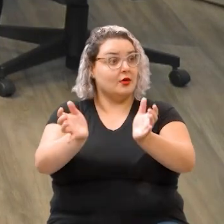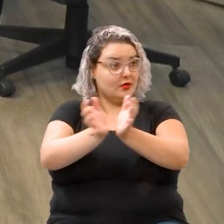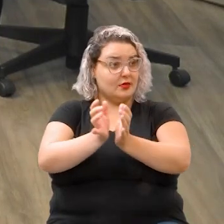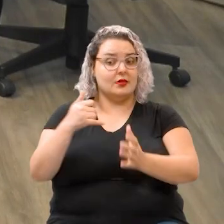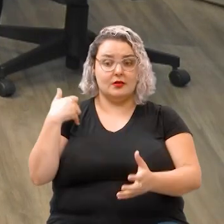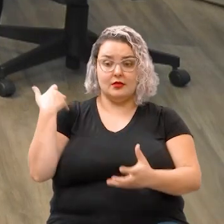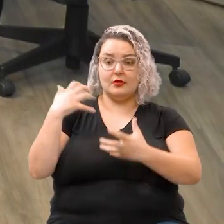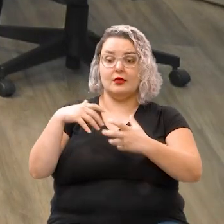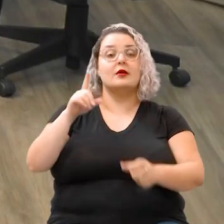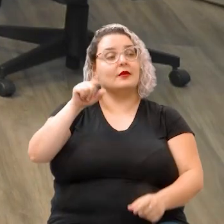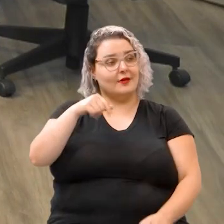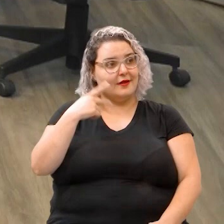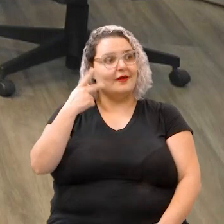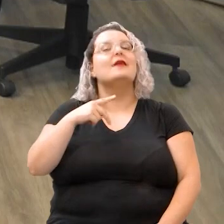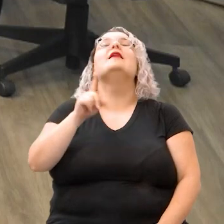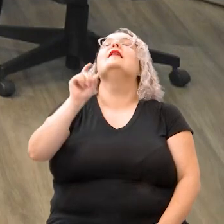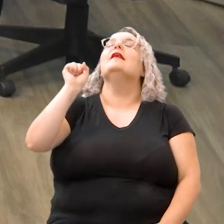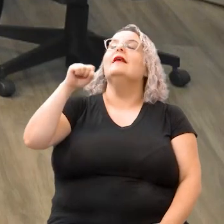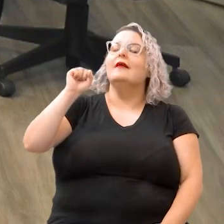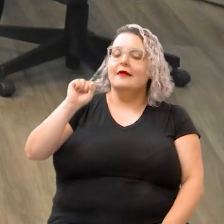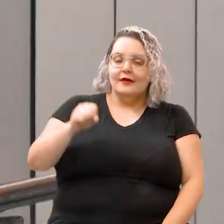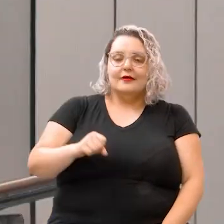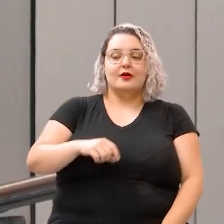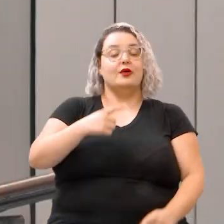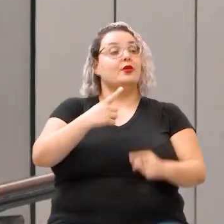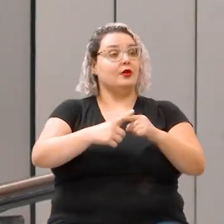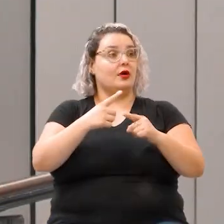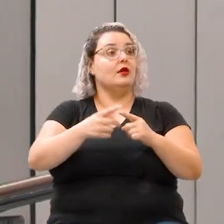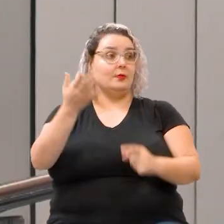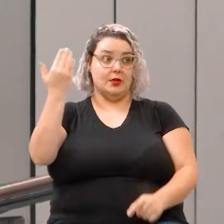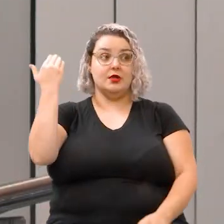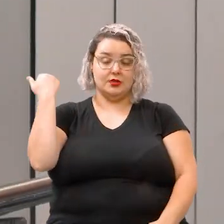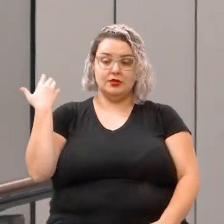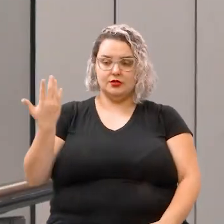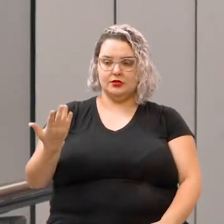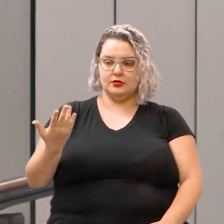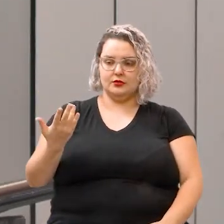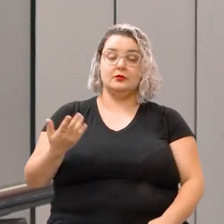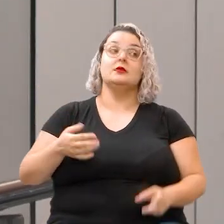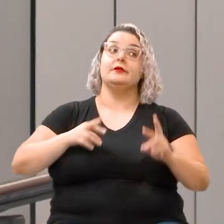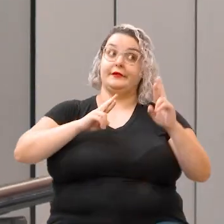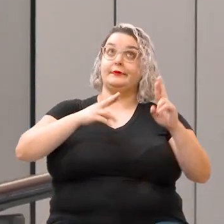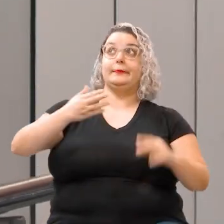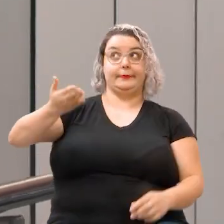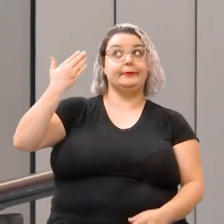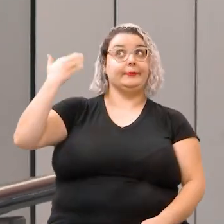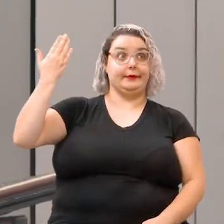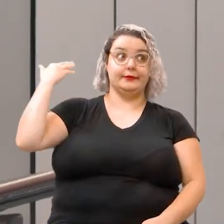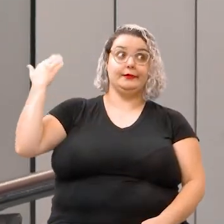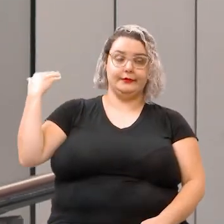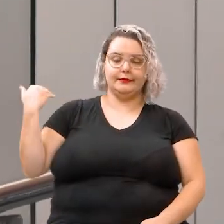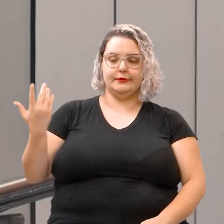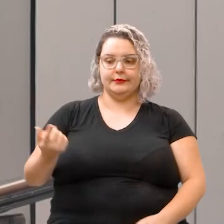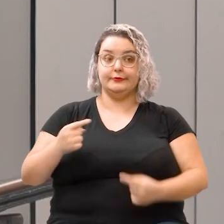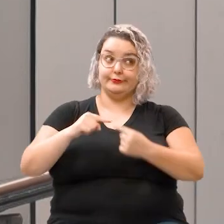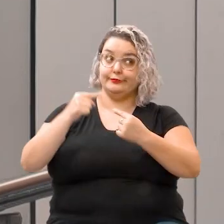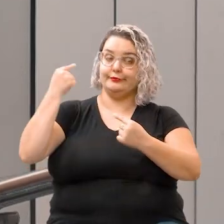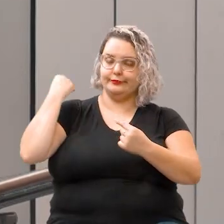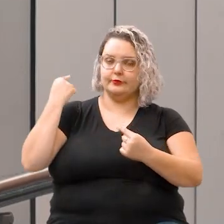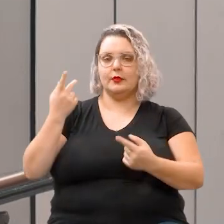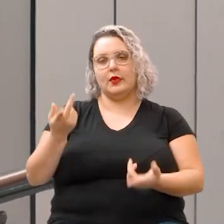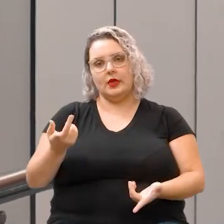dos Idosos, né, vereador? É porque antigamente, né, espero que bem antigamente, apesar da gente ver que ainda